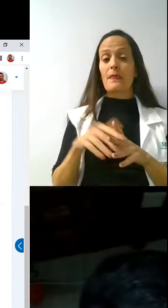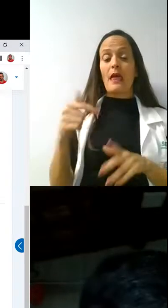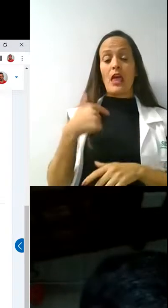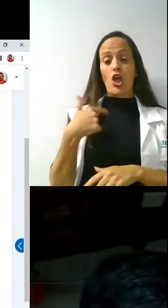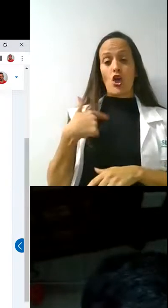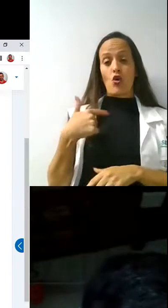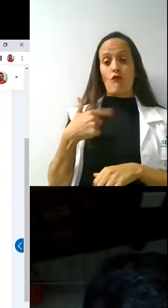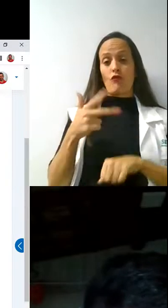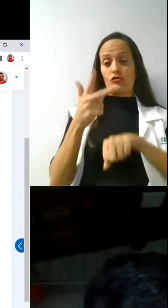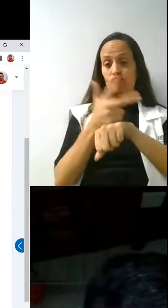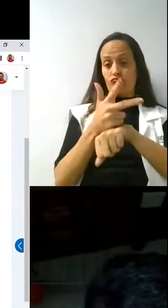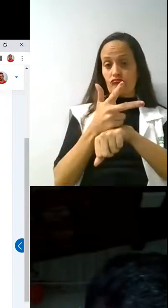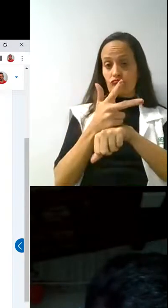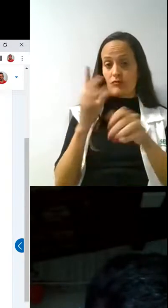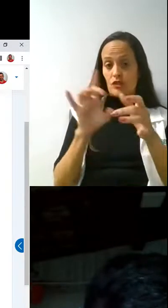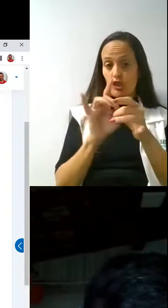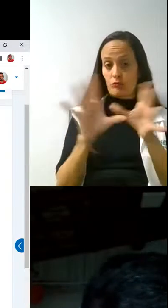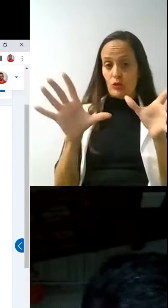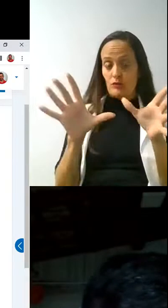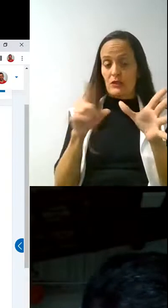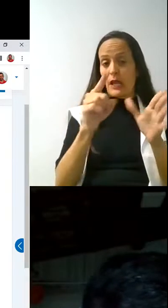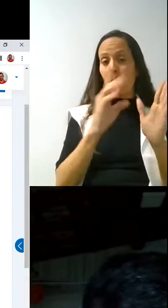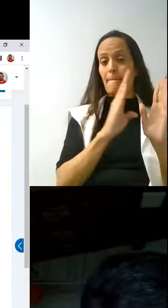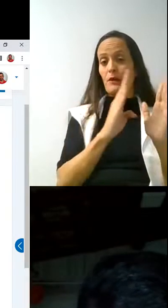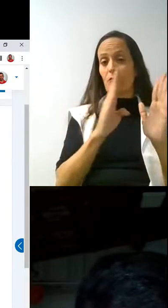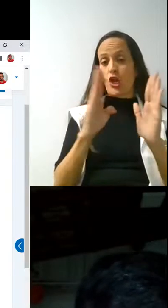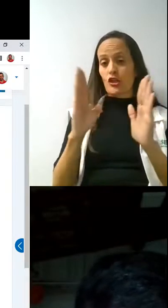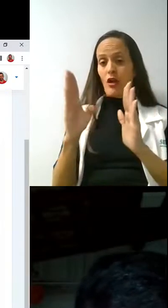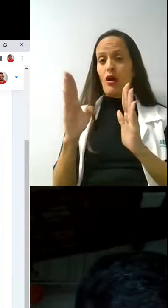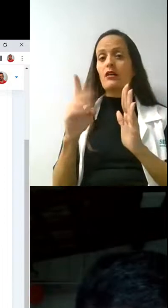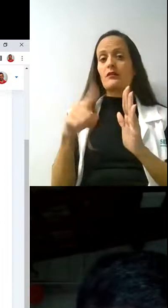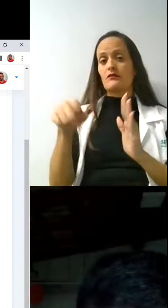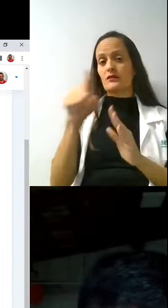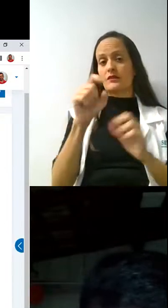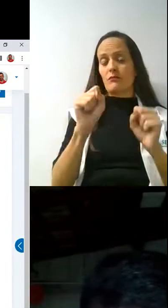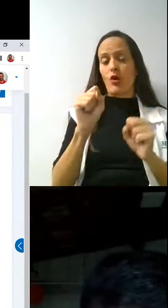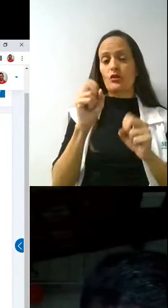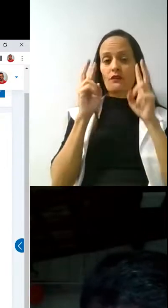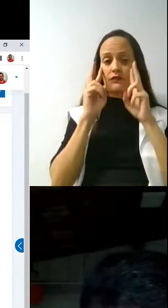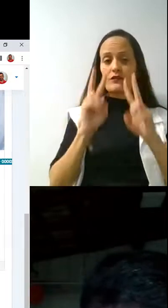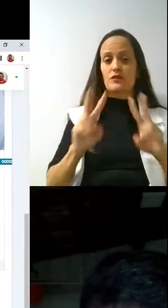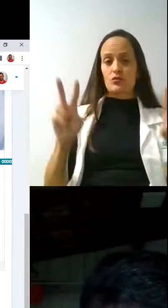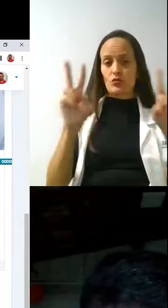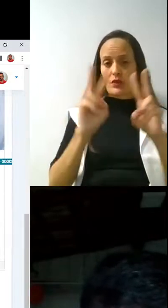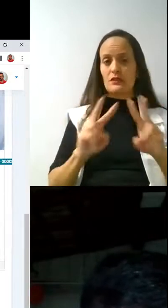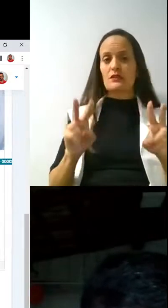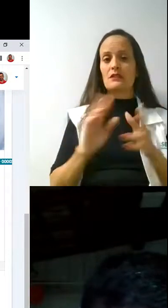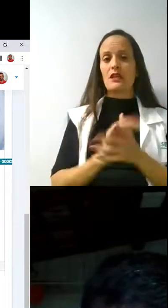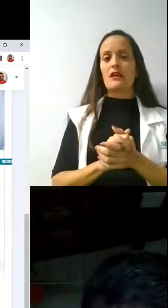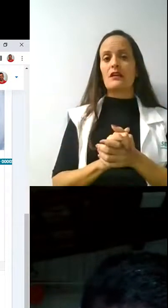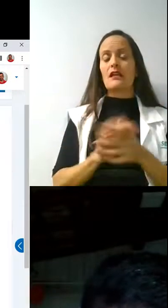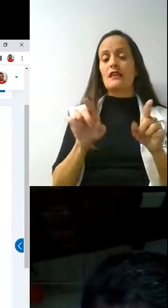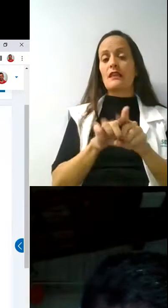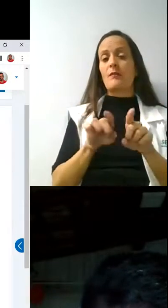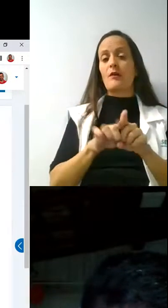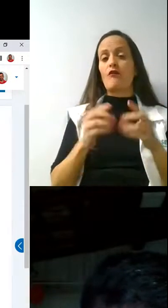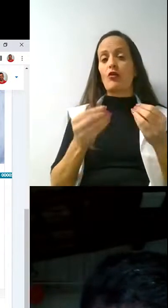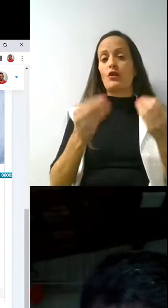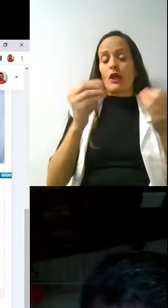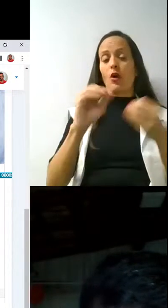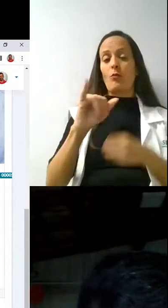turma 12, né, que é a web aqui do dia 19, e vou disponibilizar aqui também, ó, na biblioteca da turma 10, né? Por